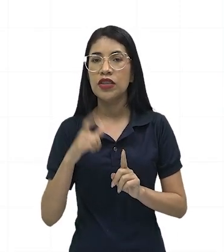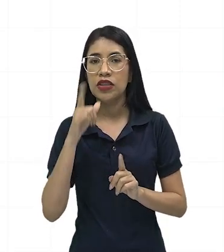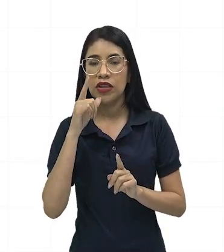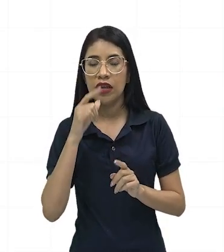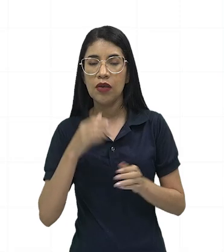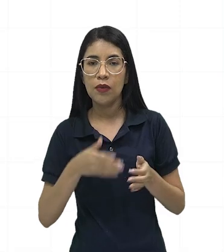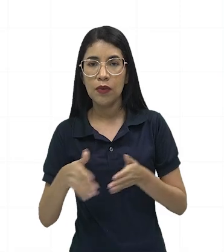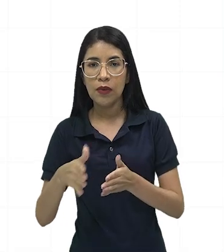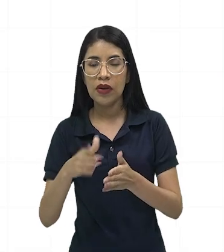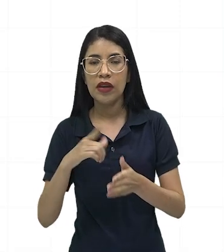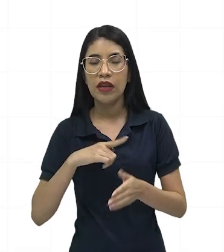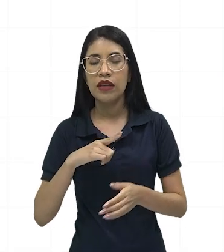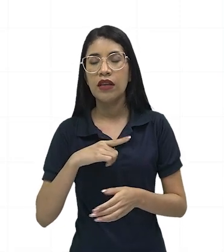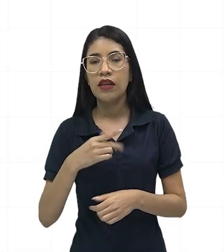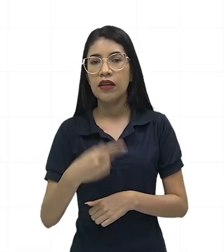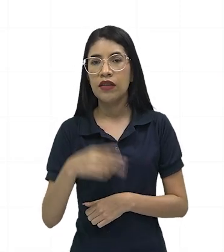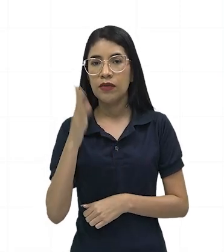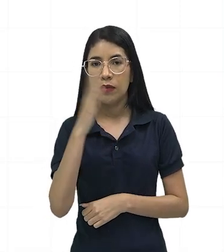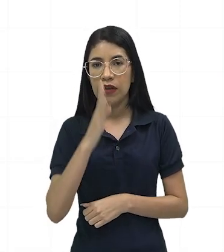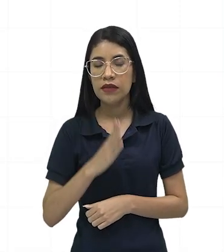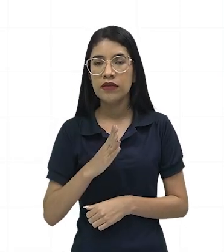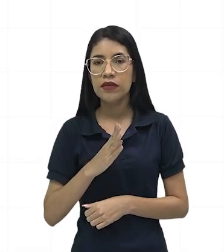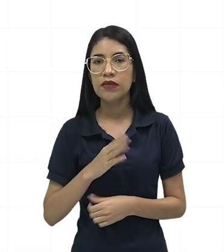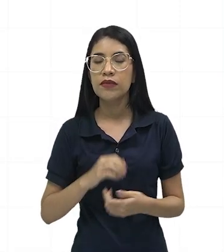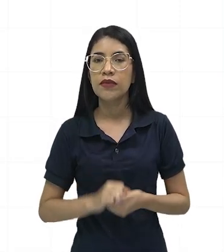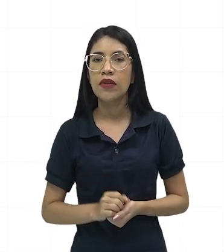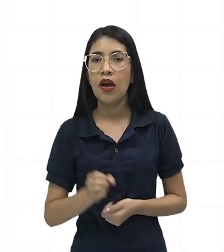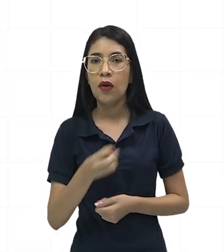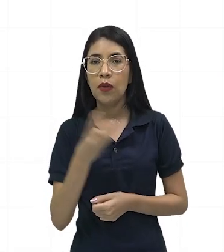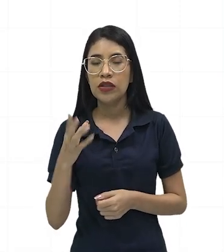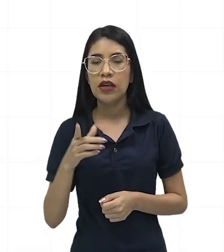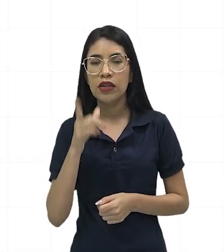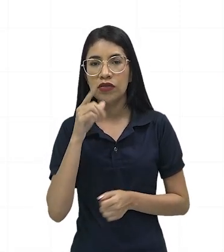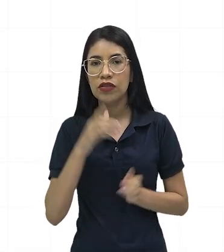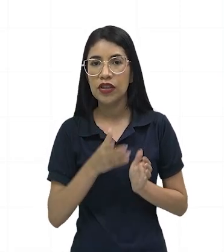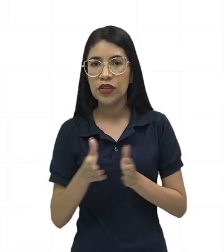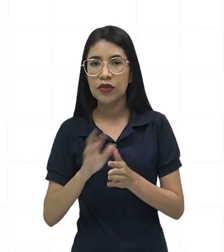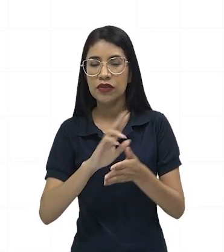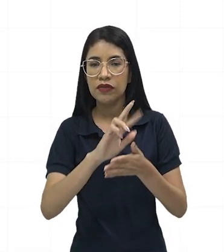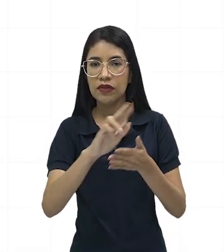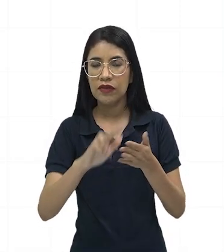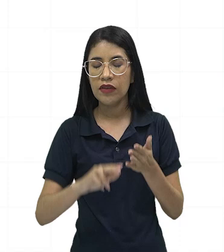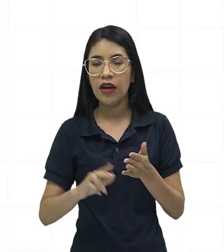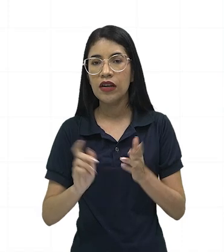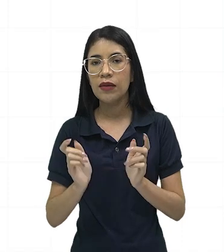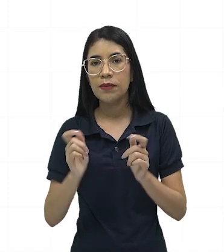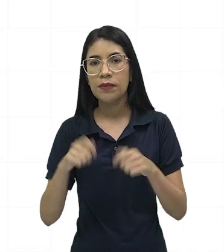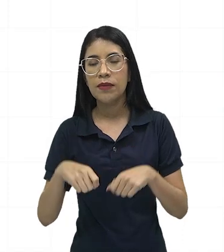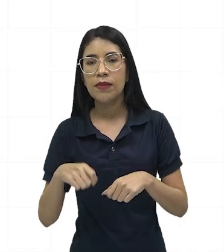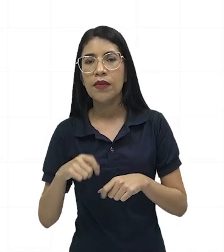nós temos uma grande quantidade de água, né, de rios que permitem